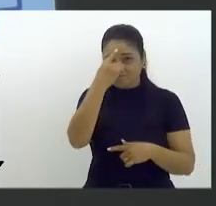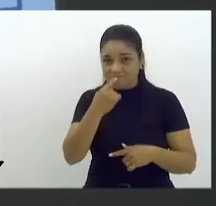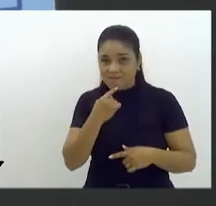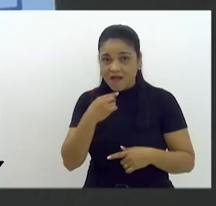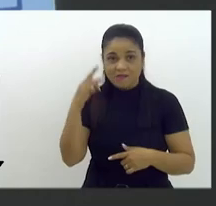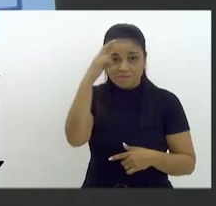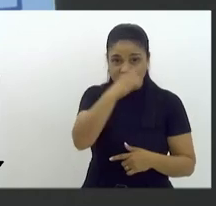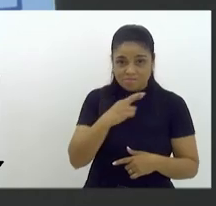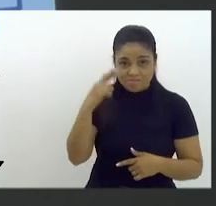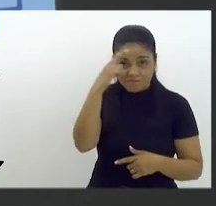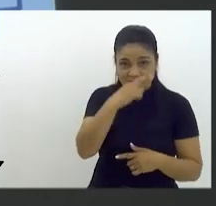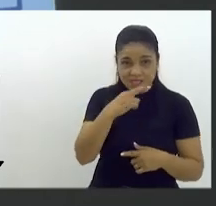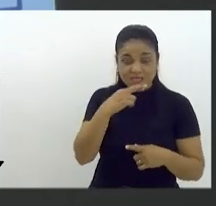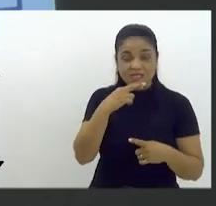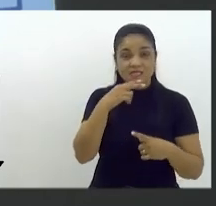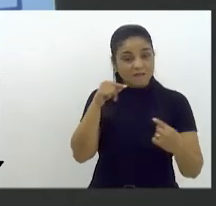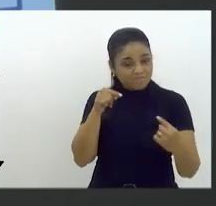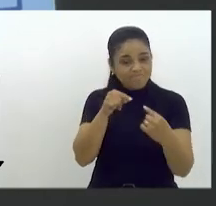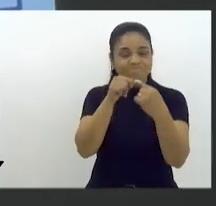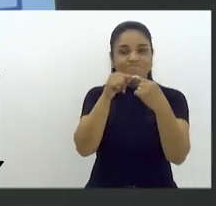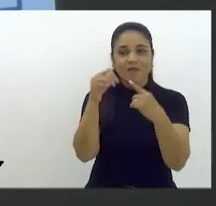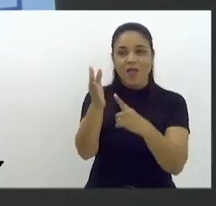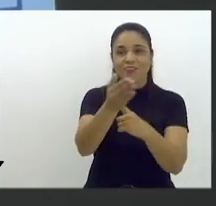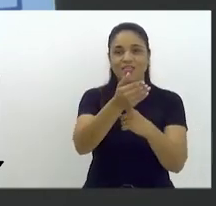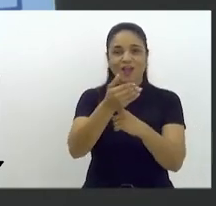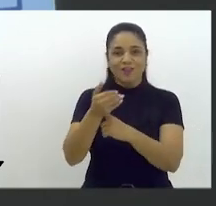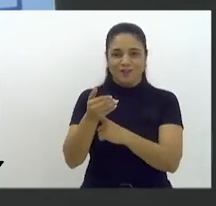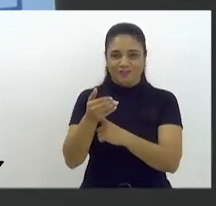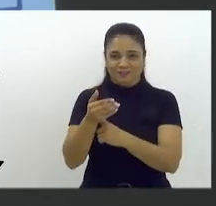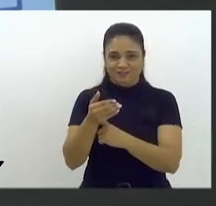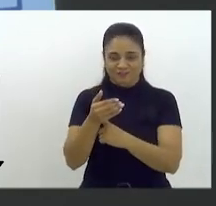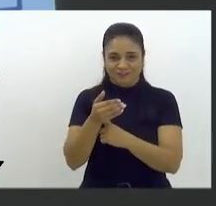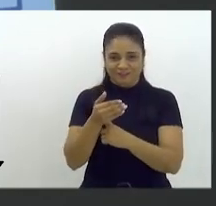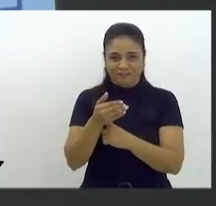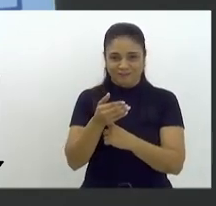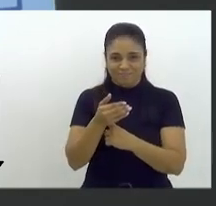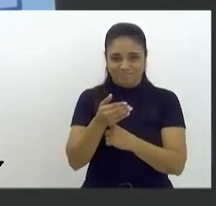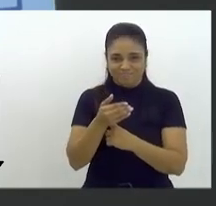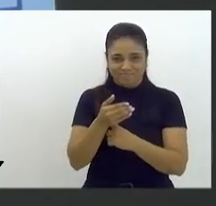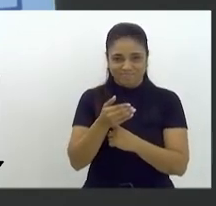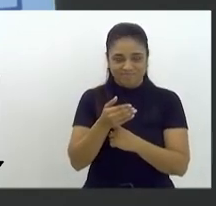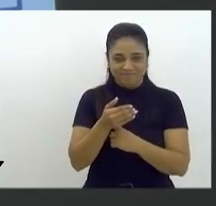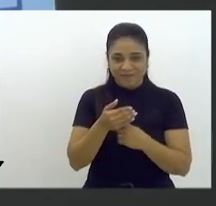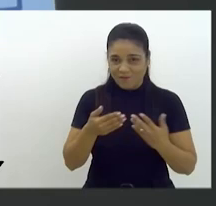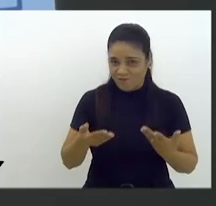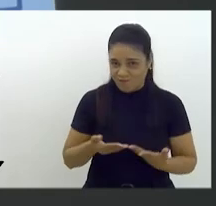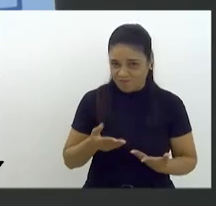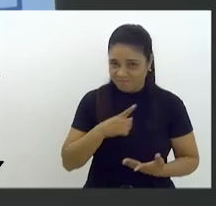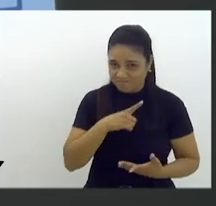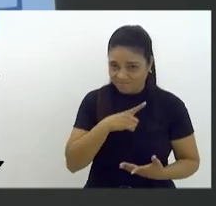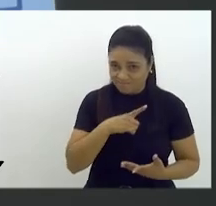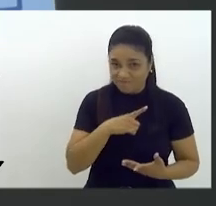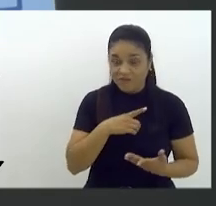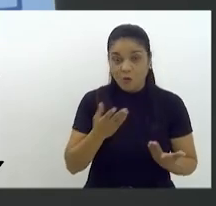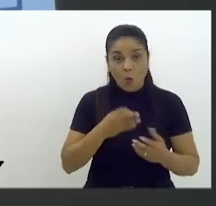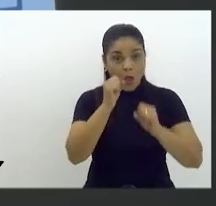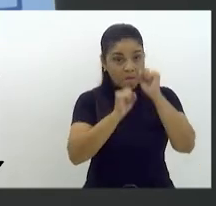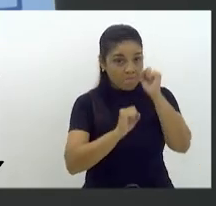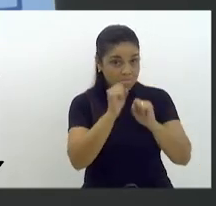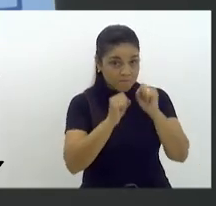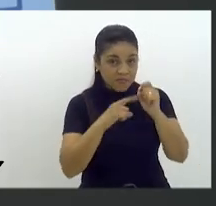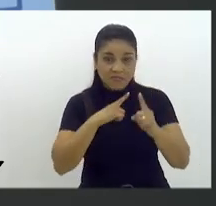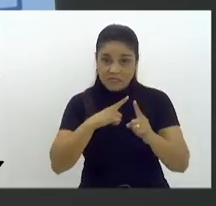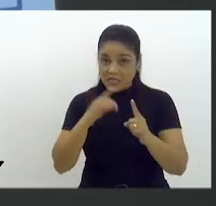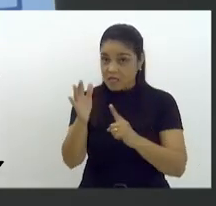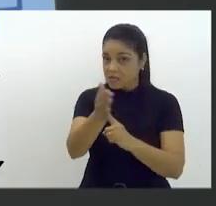compatível com a tecnologia que o mercado apresenta hoje uma empresa tem equipamentos